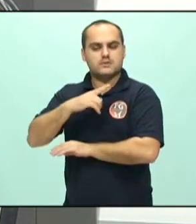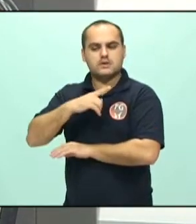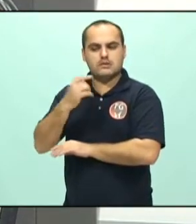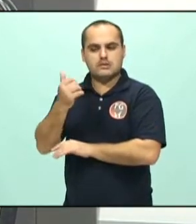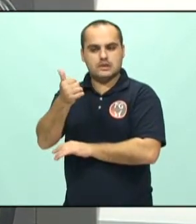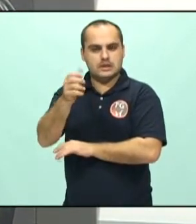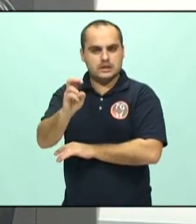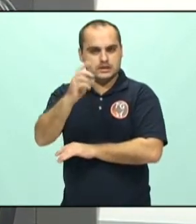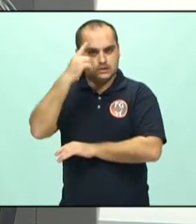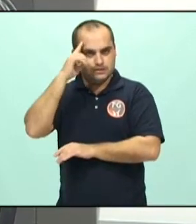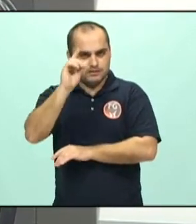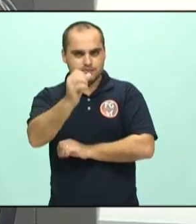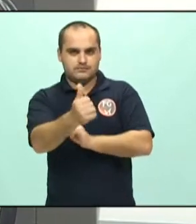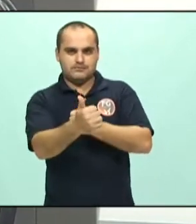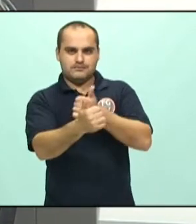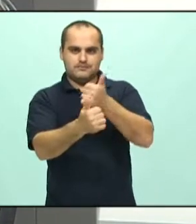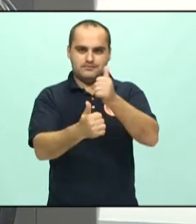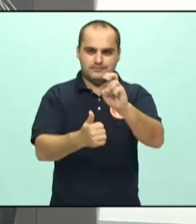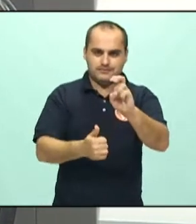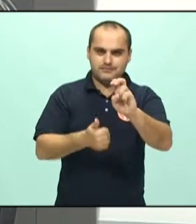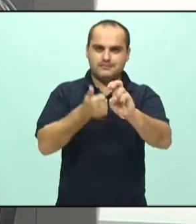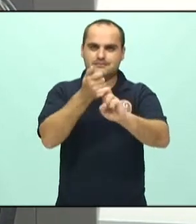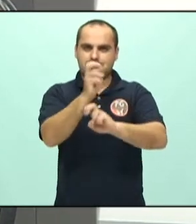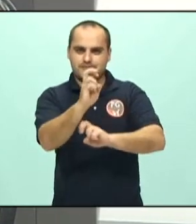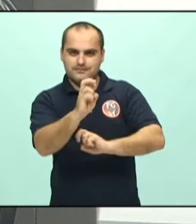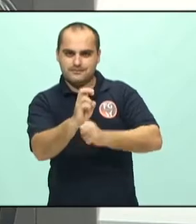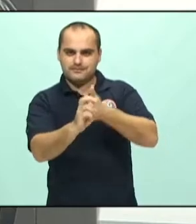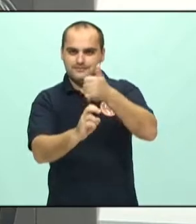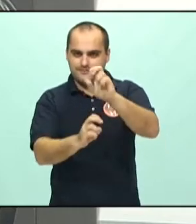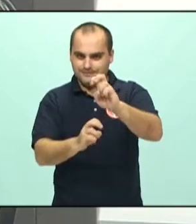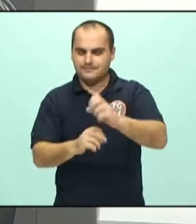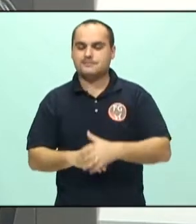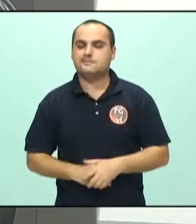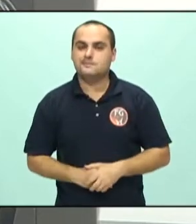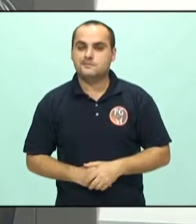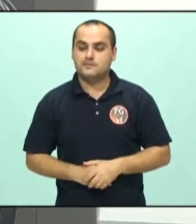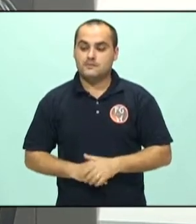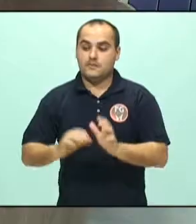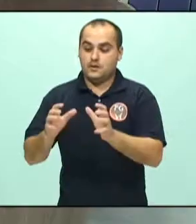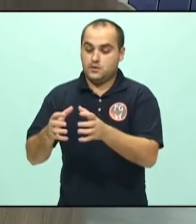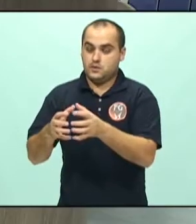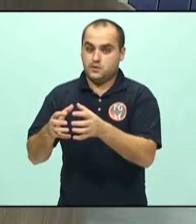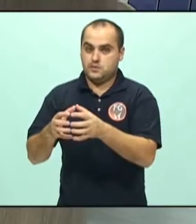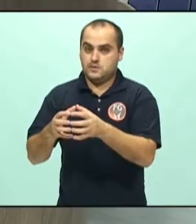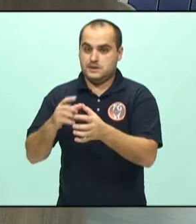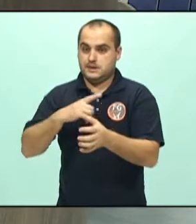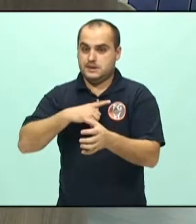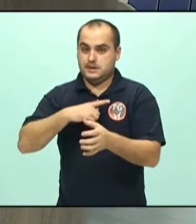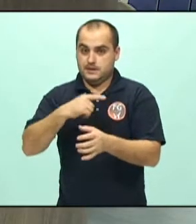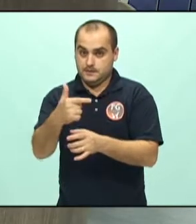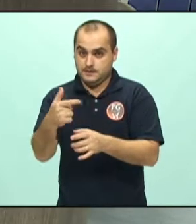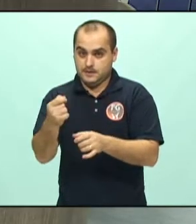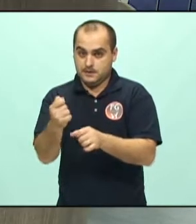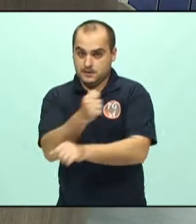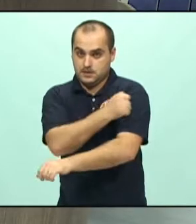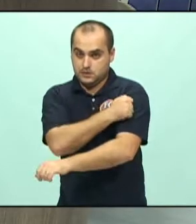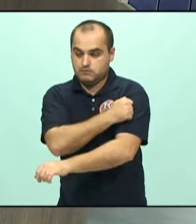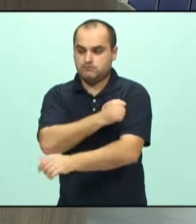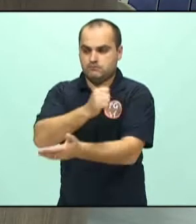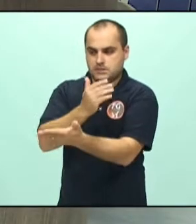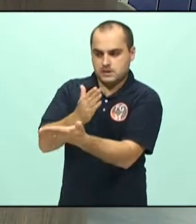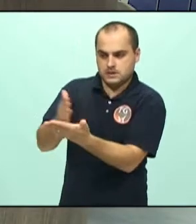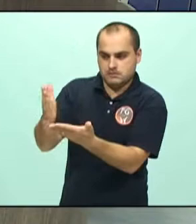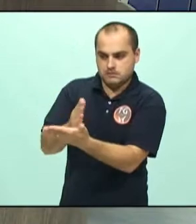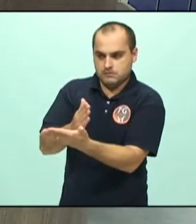grupo. O grupo, como nossa escola, o nosso 9º ano tinha 20 alunos na época, separamos